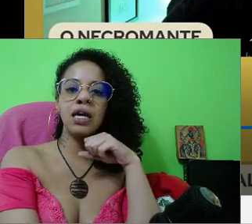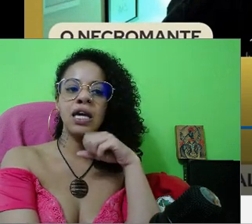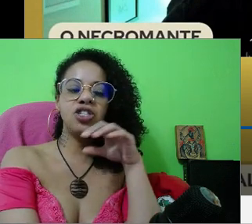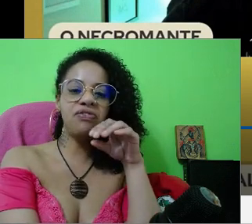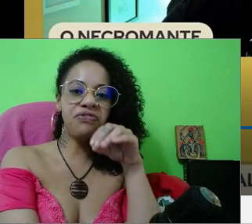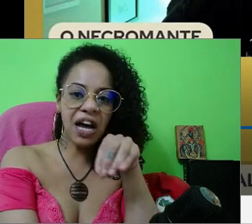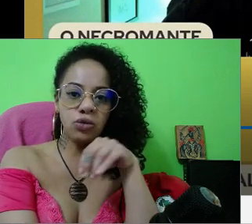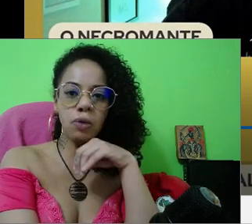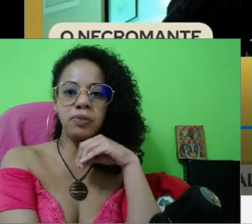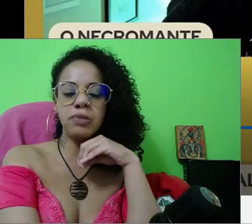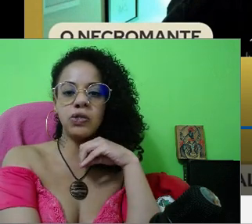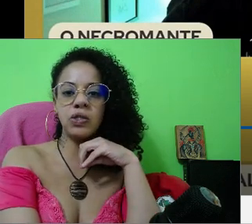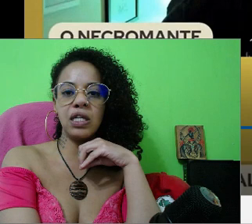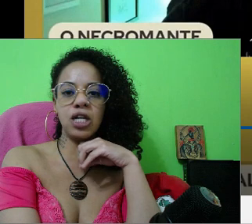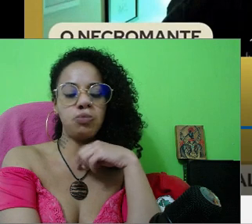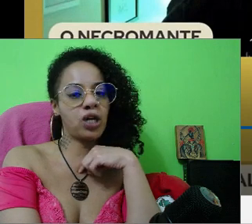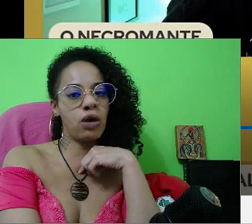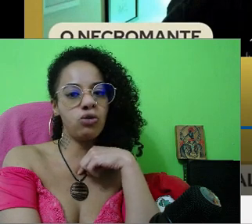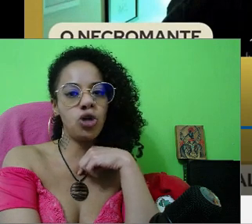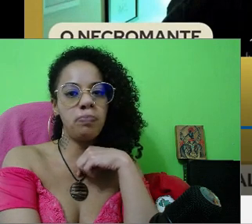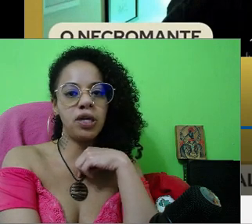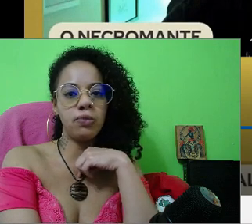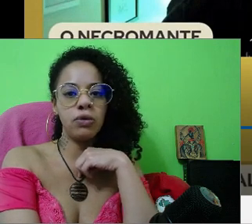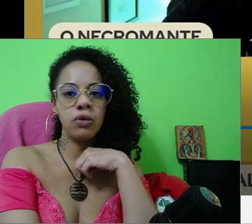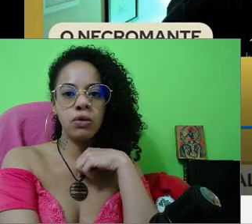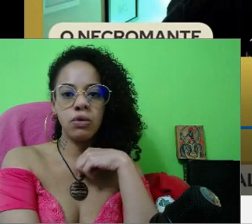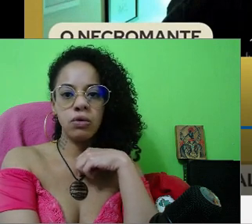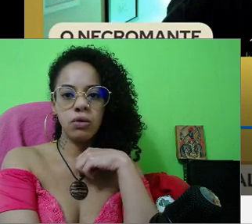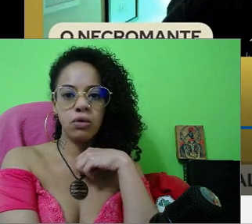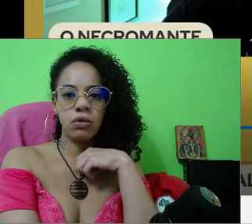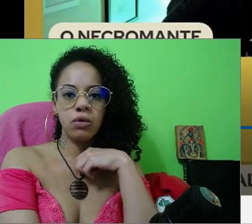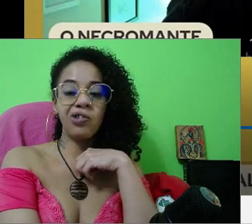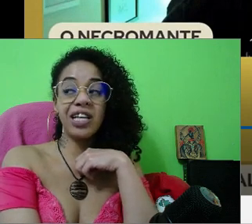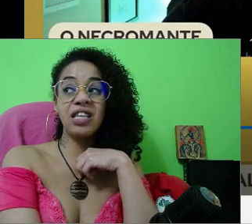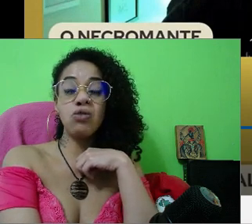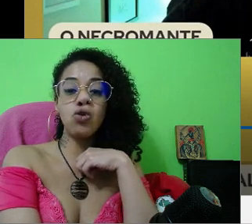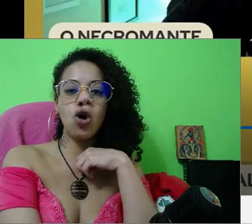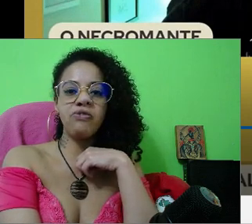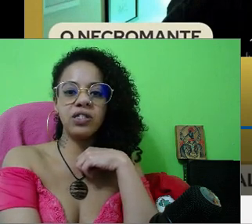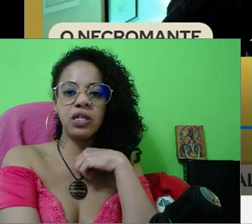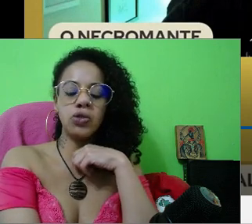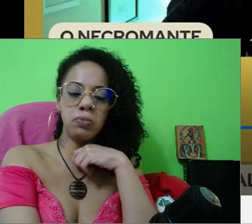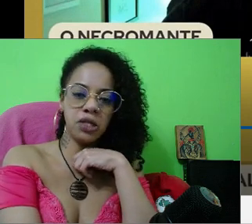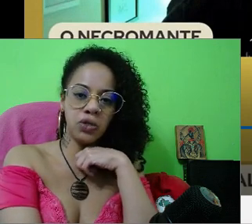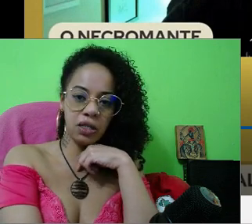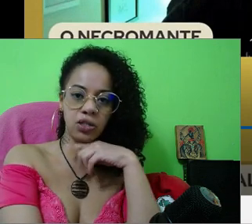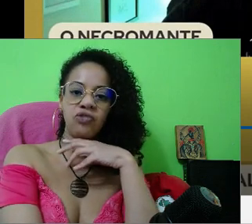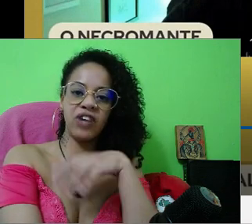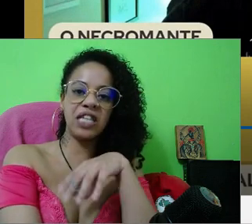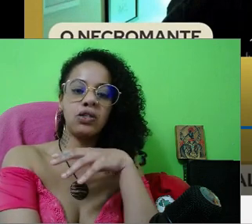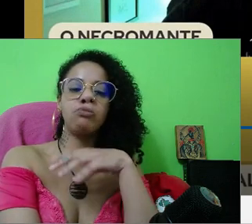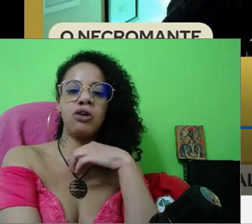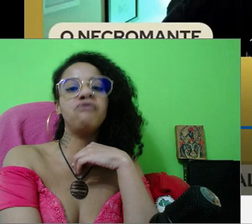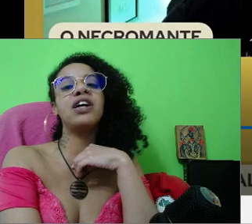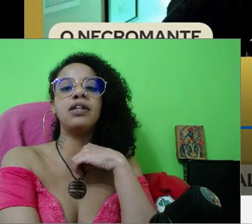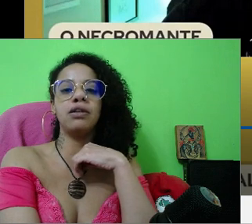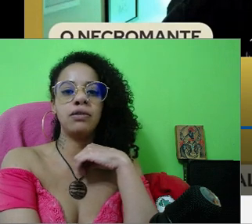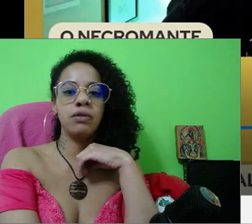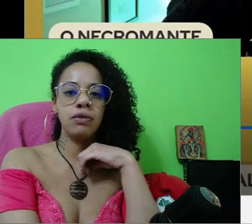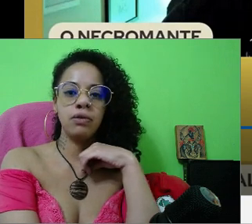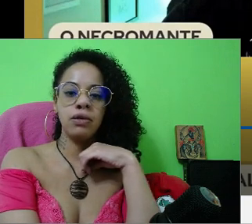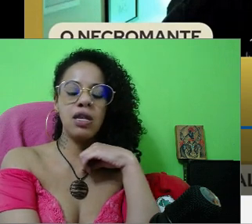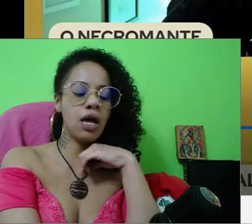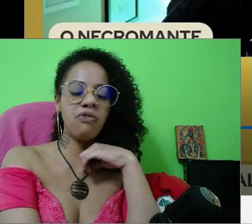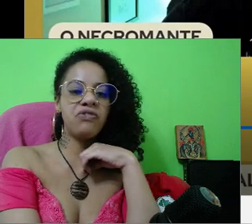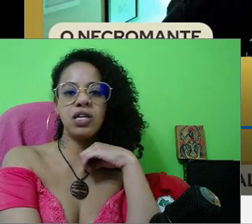para quem de fato oprime a sociedade porque eu não tinha o primo eu nem tenho como fazer isso mesmo se tivesse como não